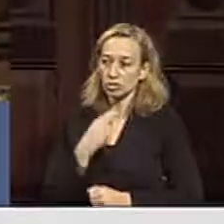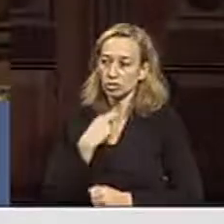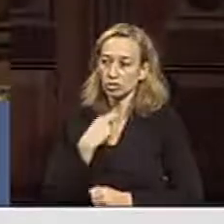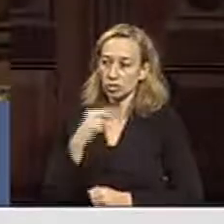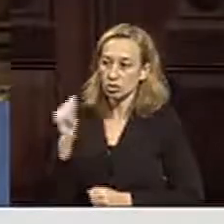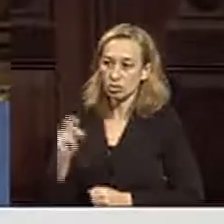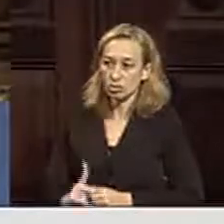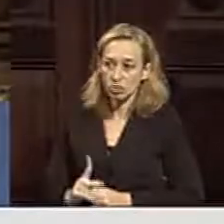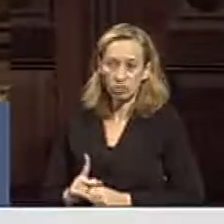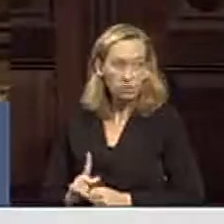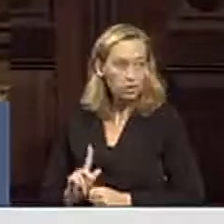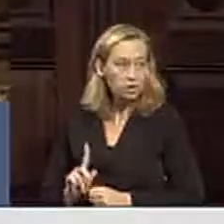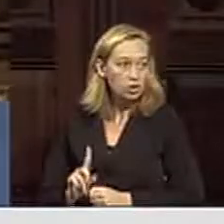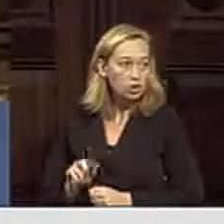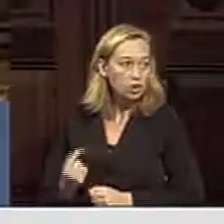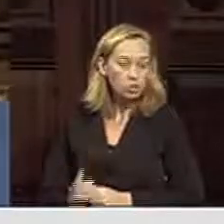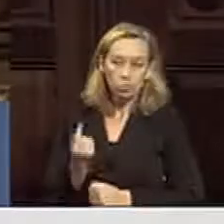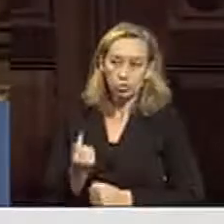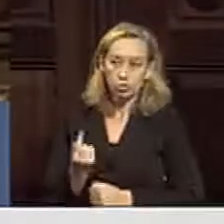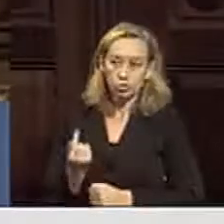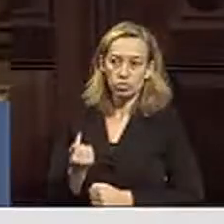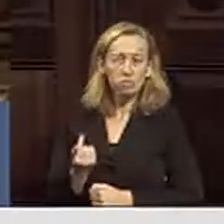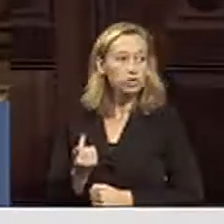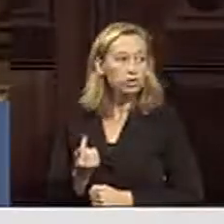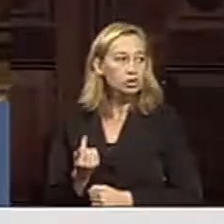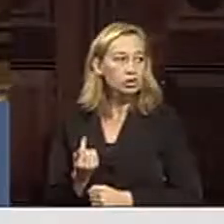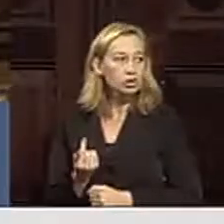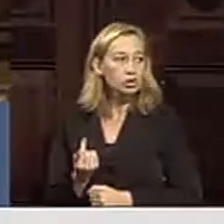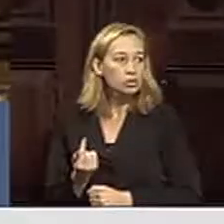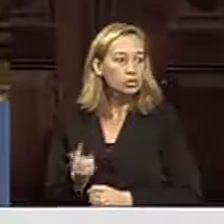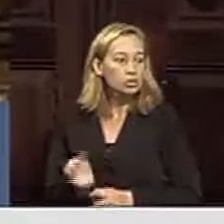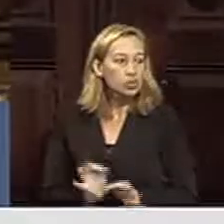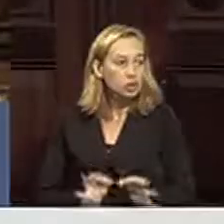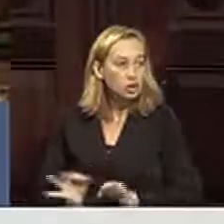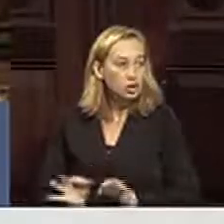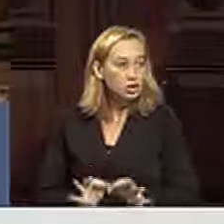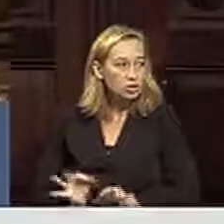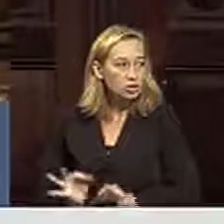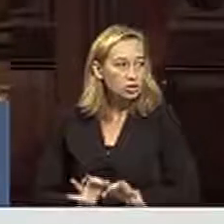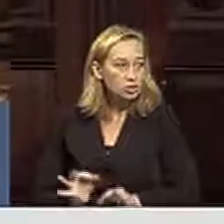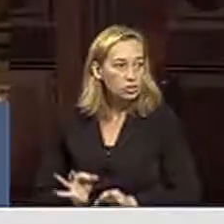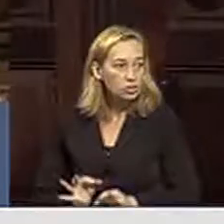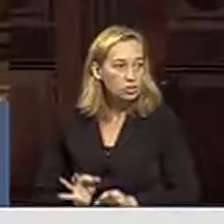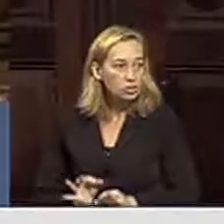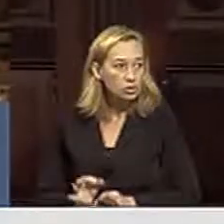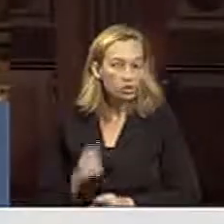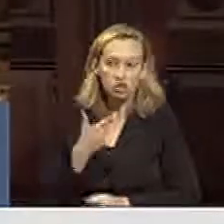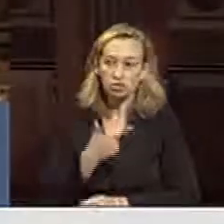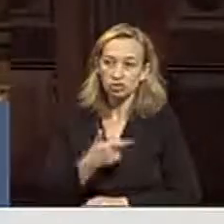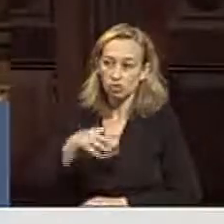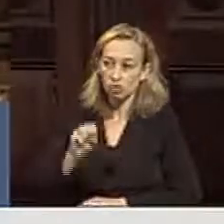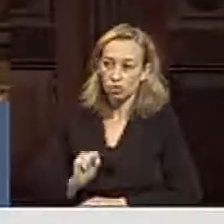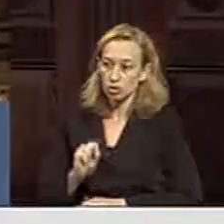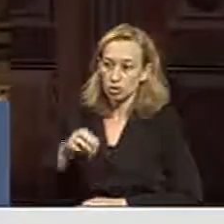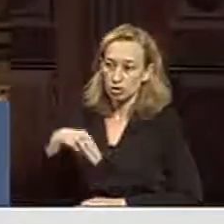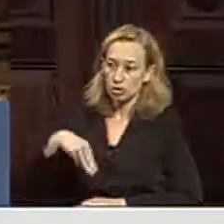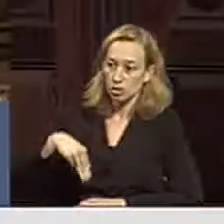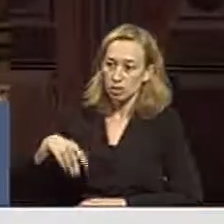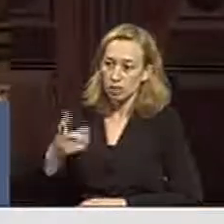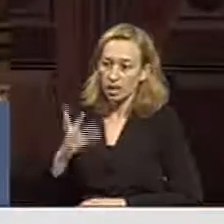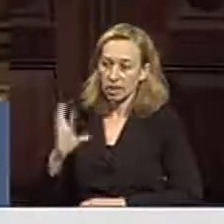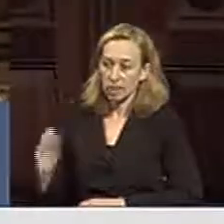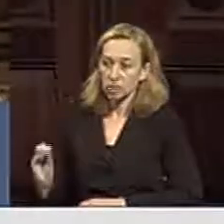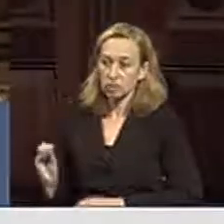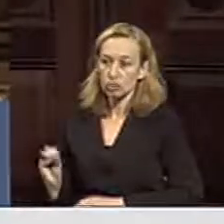tribuna, é o projeto que estabelece o dia 28 de março como